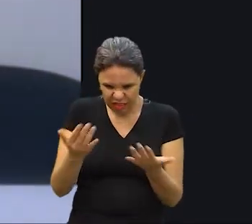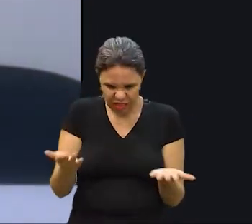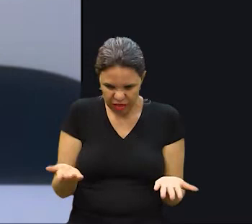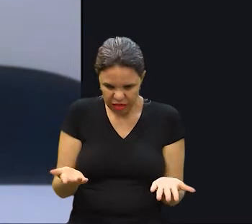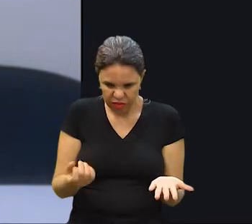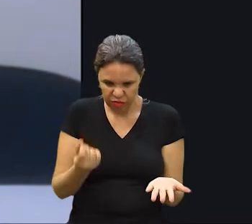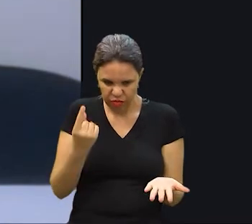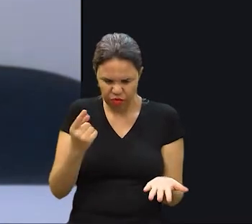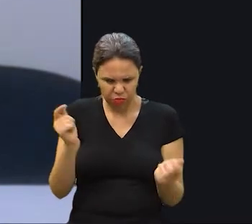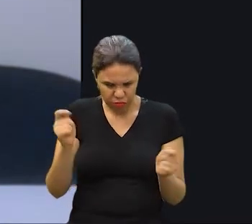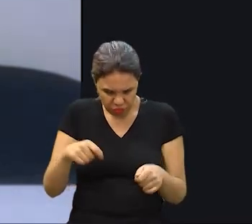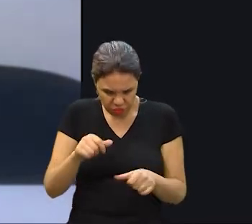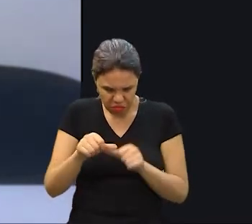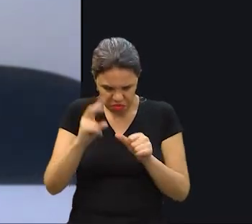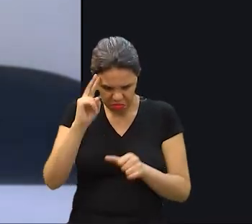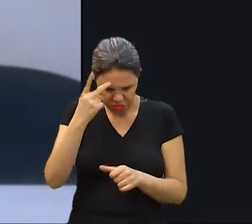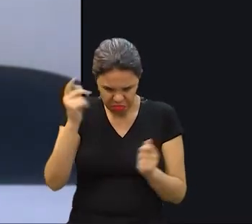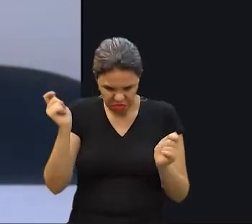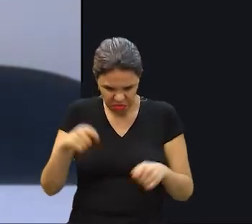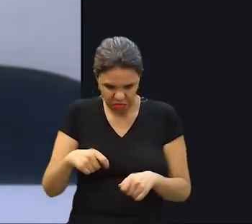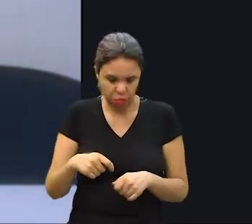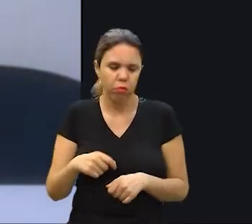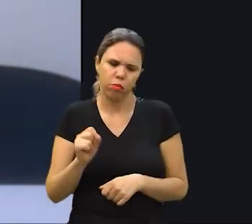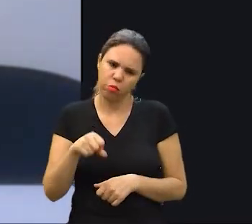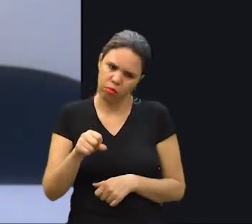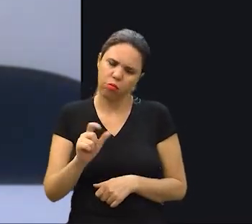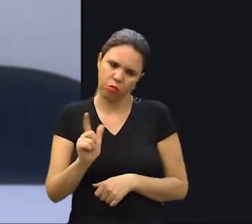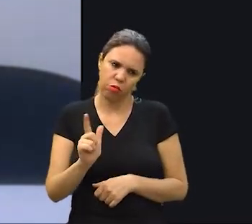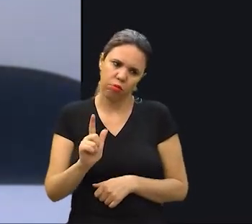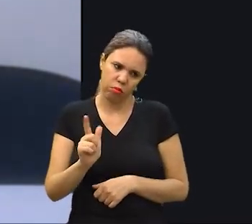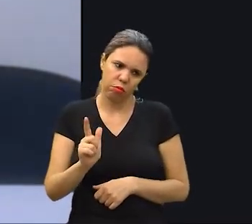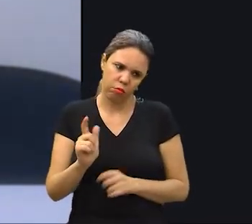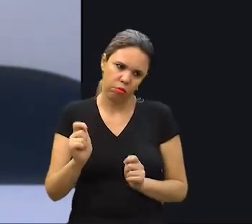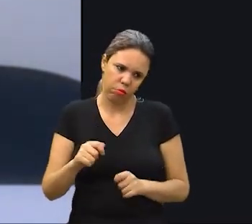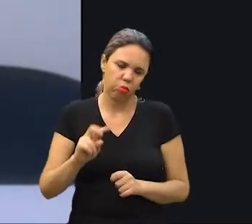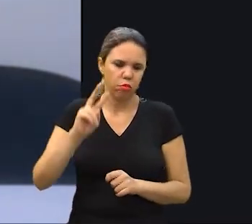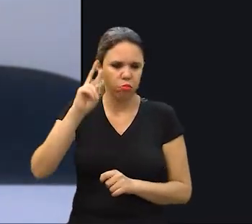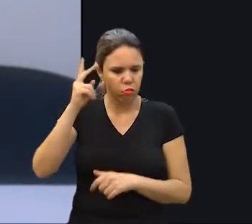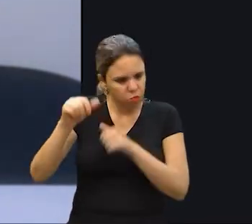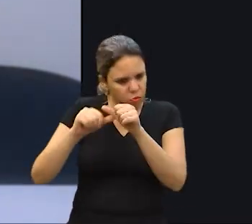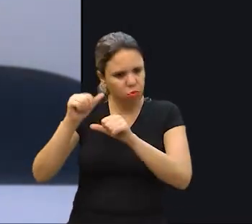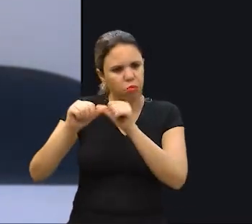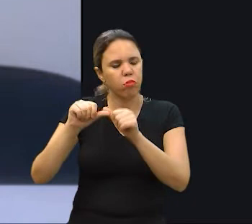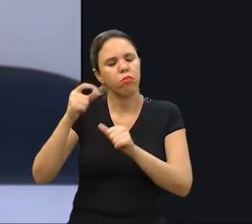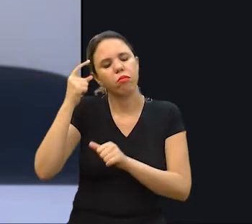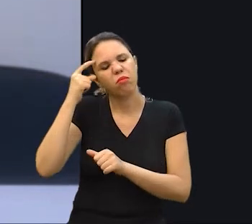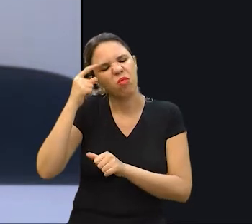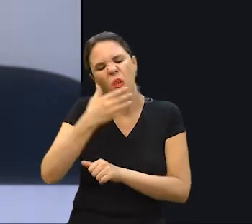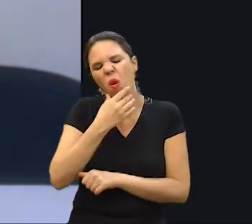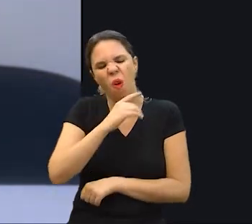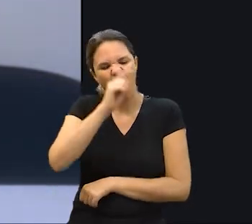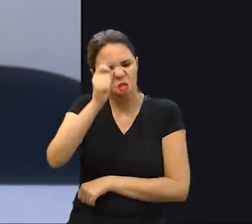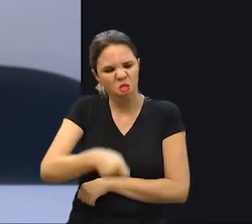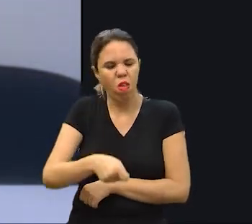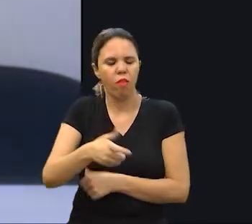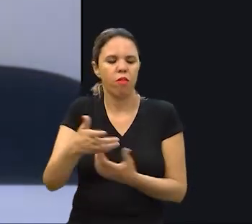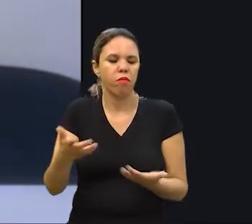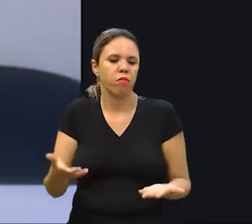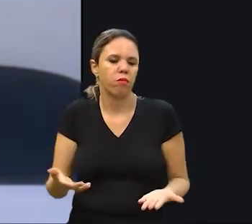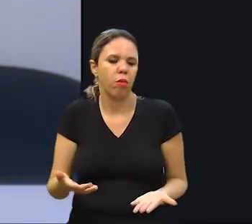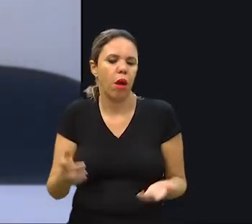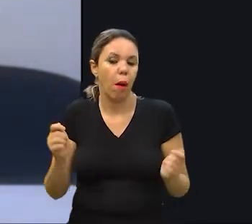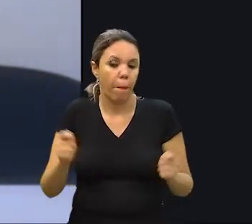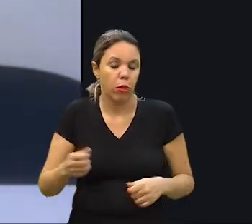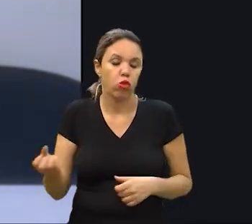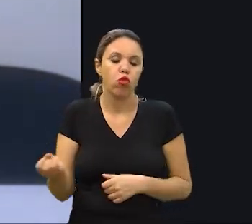brincadeira. É possível mudar? É possível mudar. É possível desconstruir esse pensamento machista, é